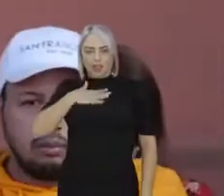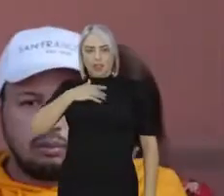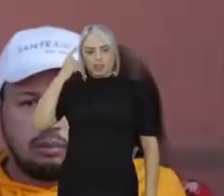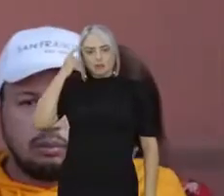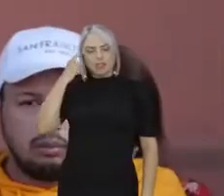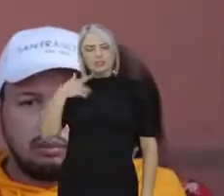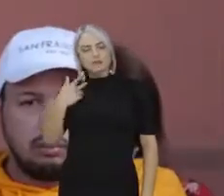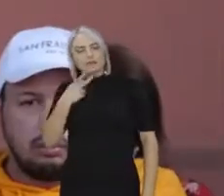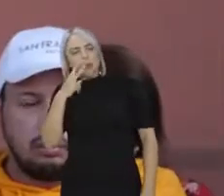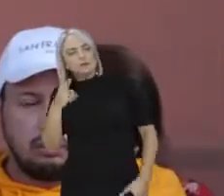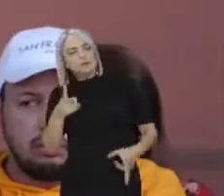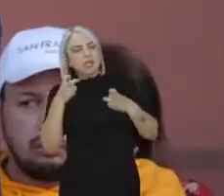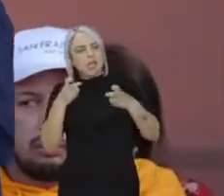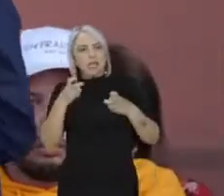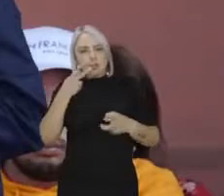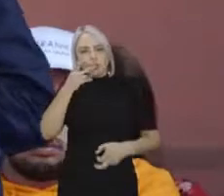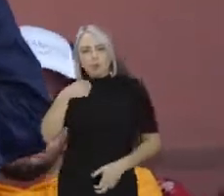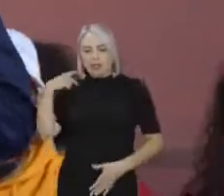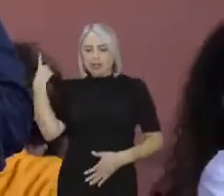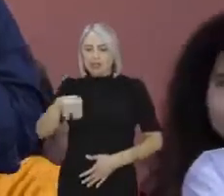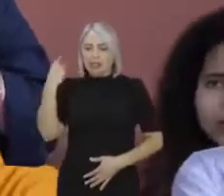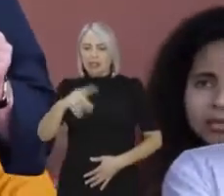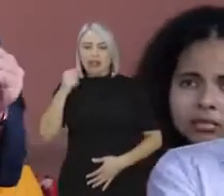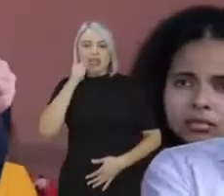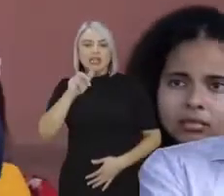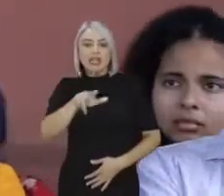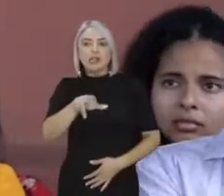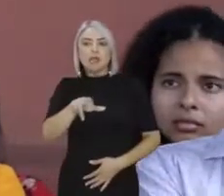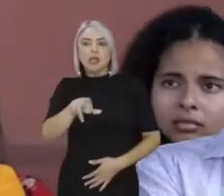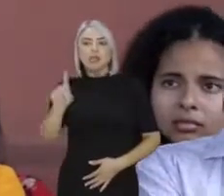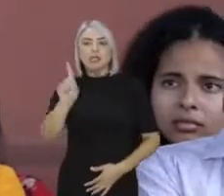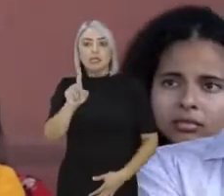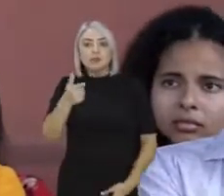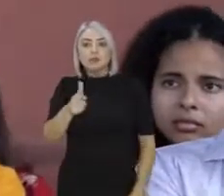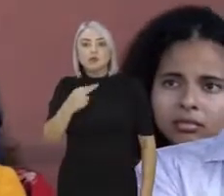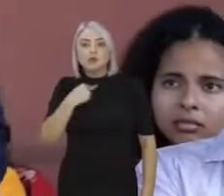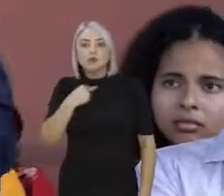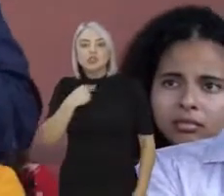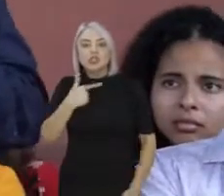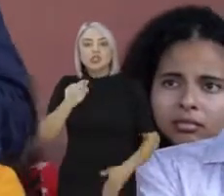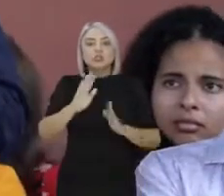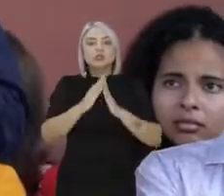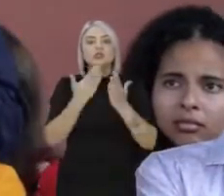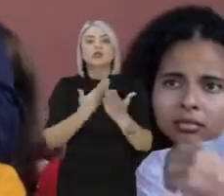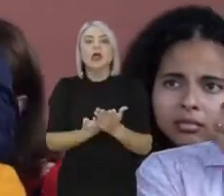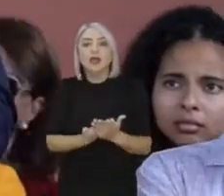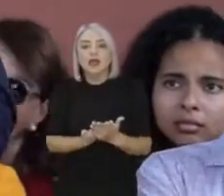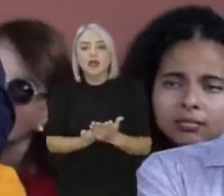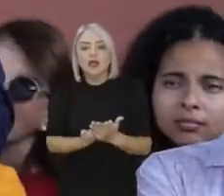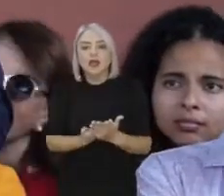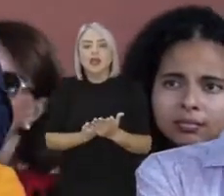irmã, porque meu pai dizia que ela não tinha que ir para a escola para aprender a escrever carta para namorado.